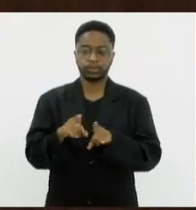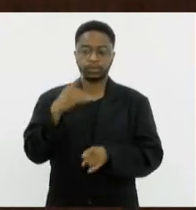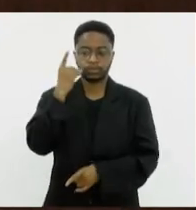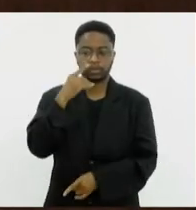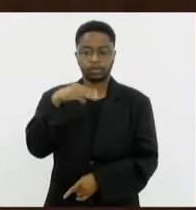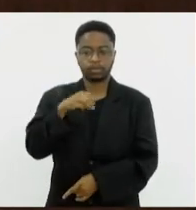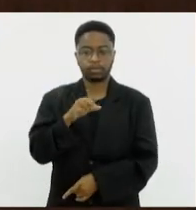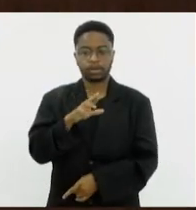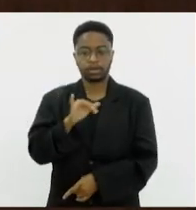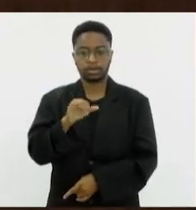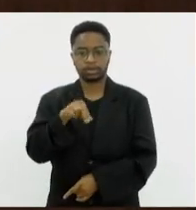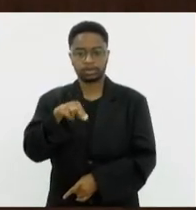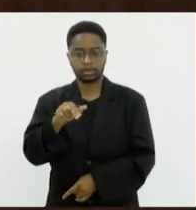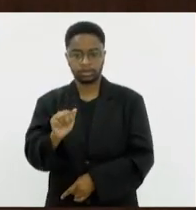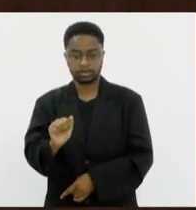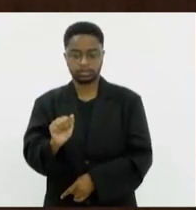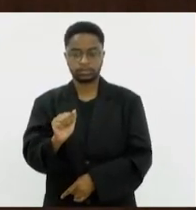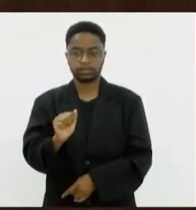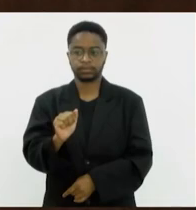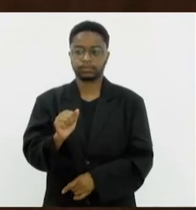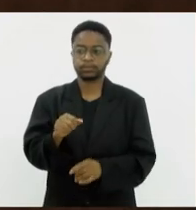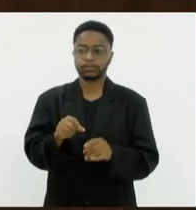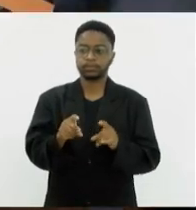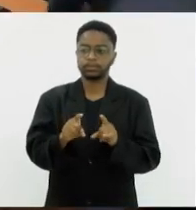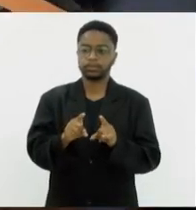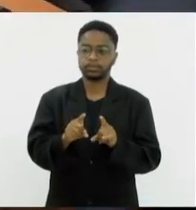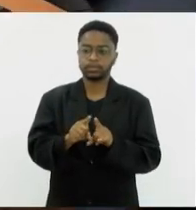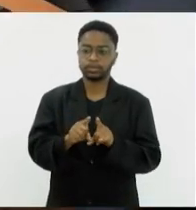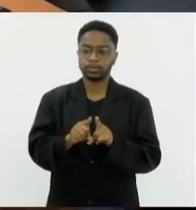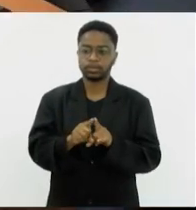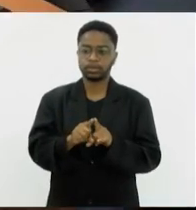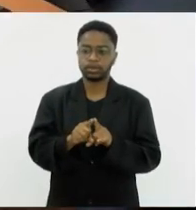do MST e